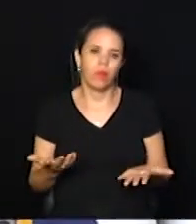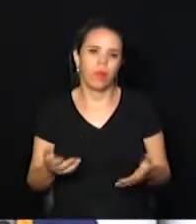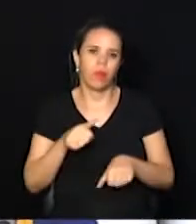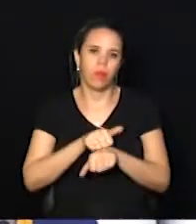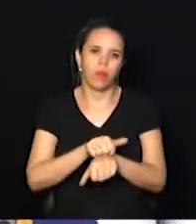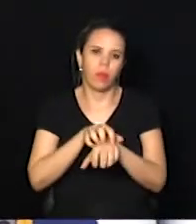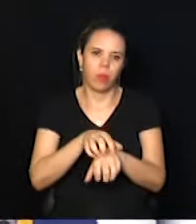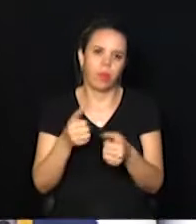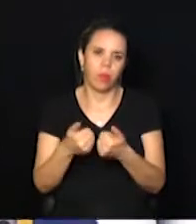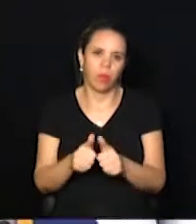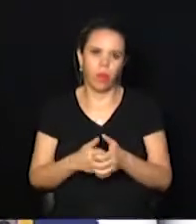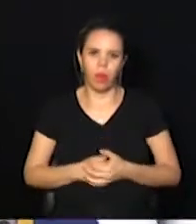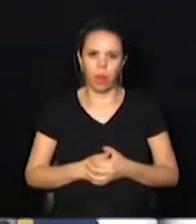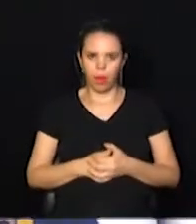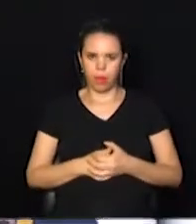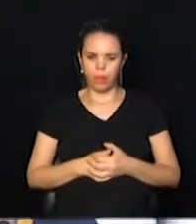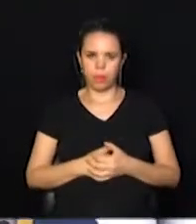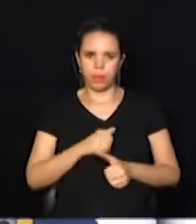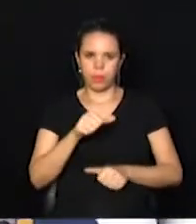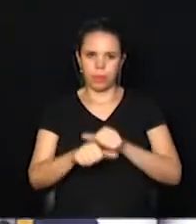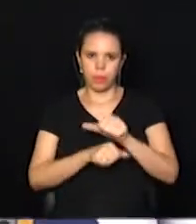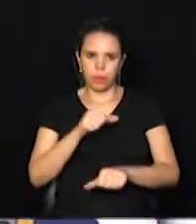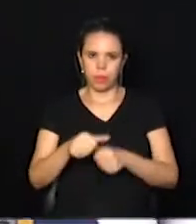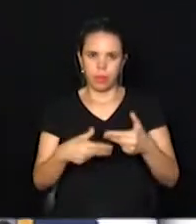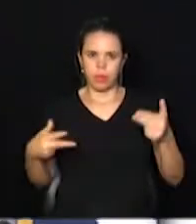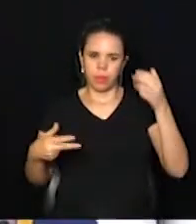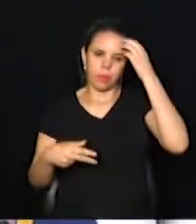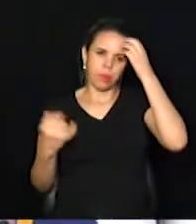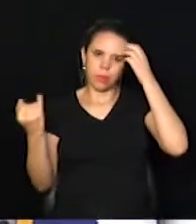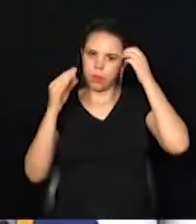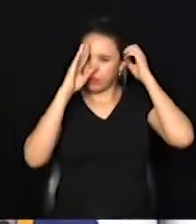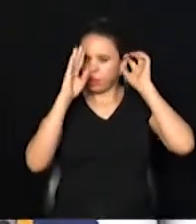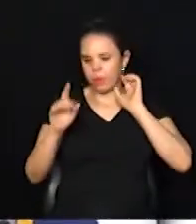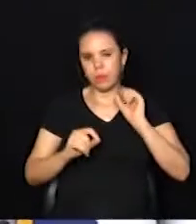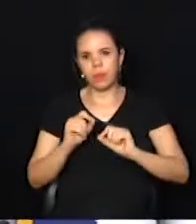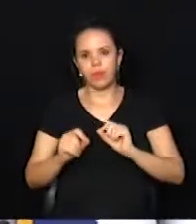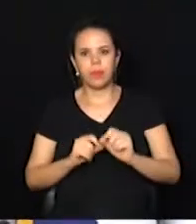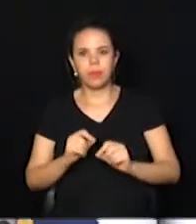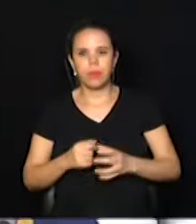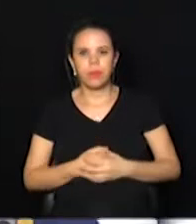transporte. E ele mexeu num ponto crucial,